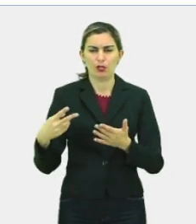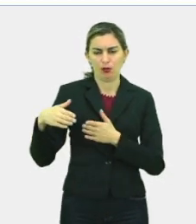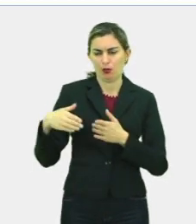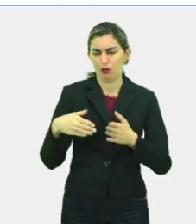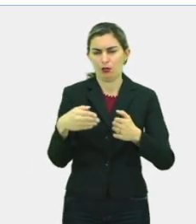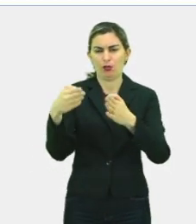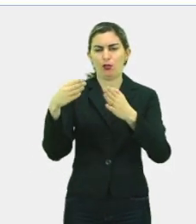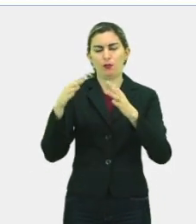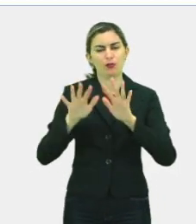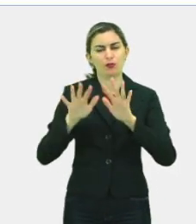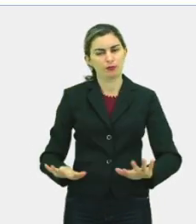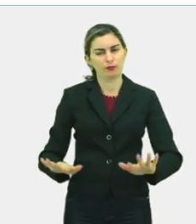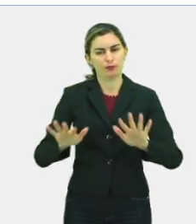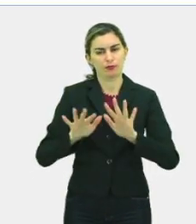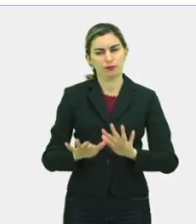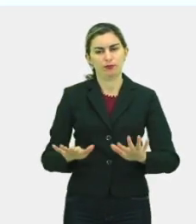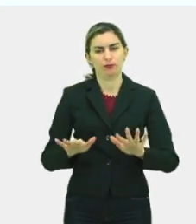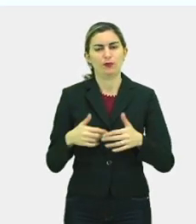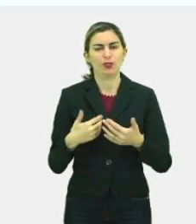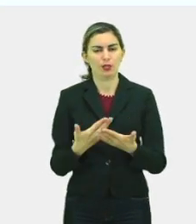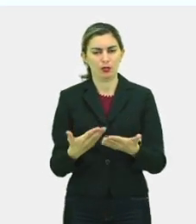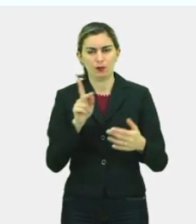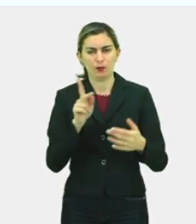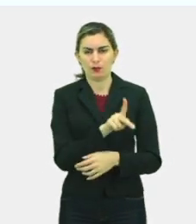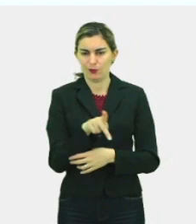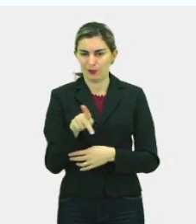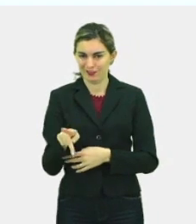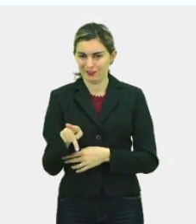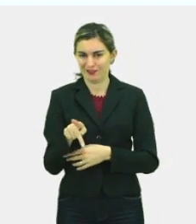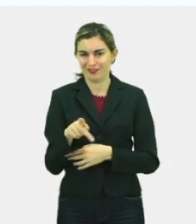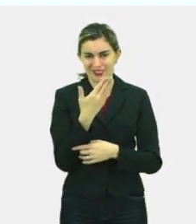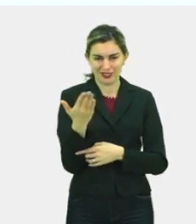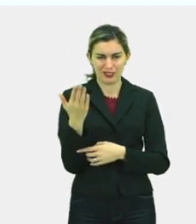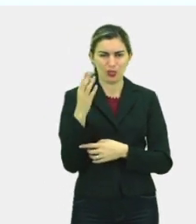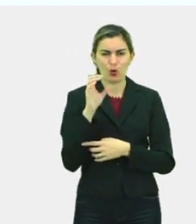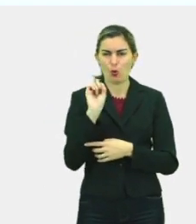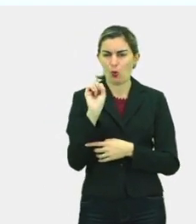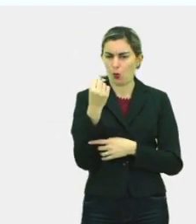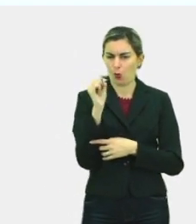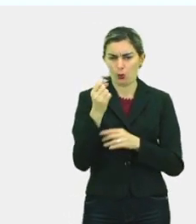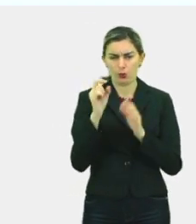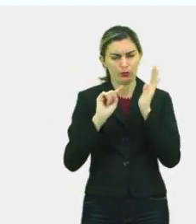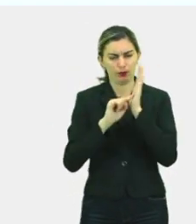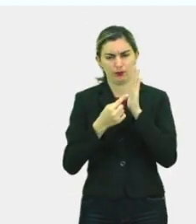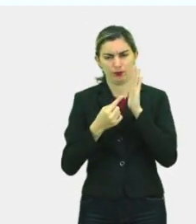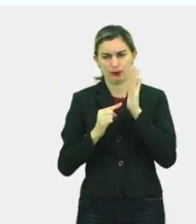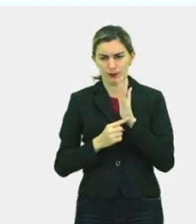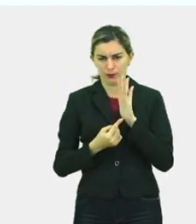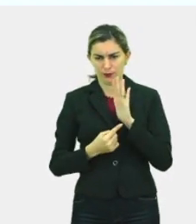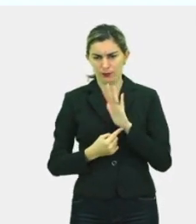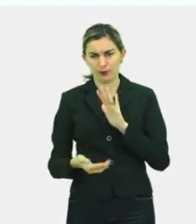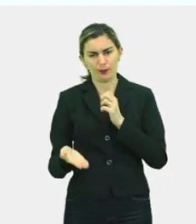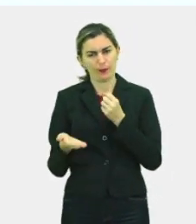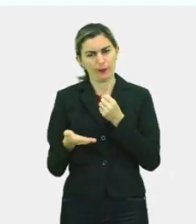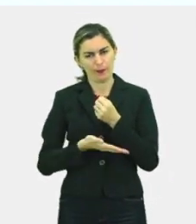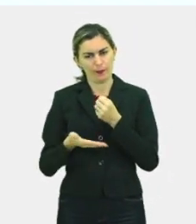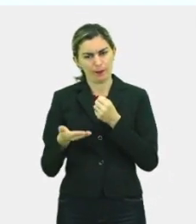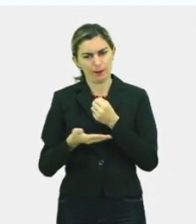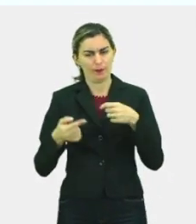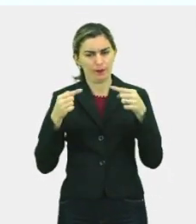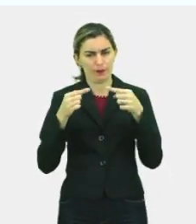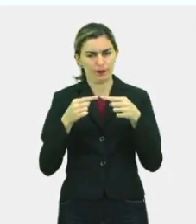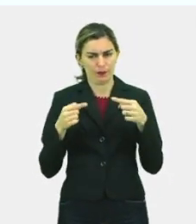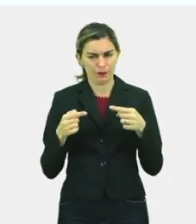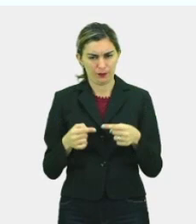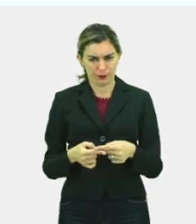como caminho suave. E aí o professor Jigoro Kano desenvolveu 8 princípios básicos relacionados